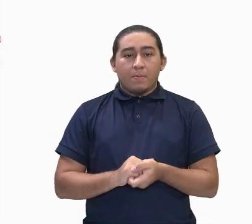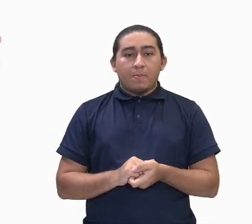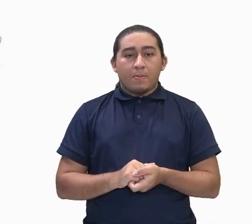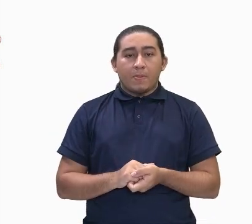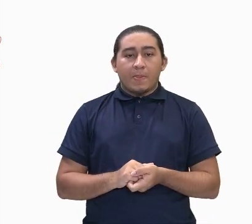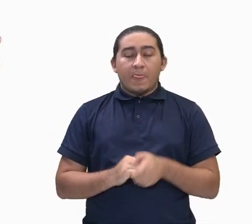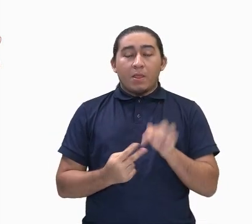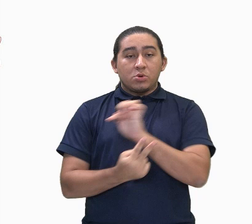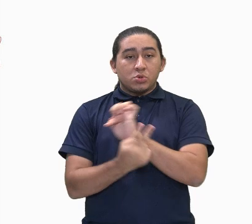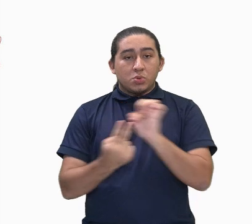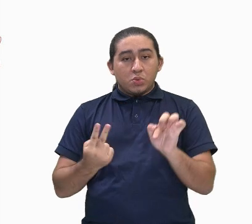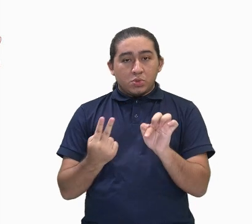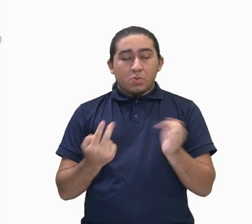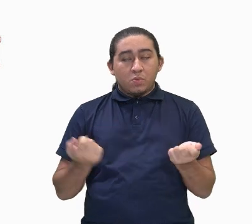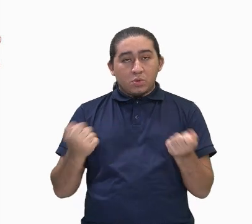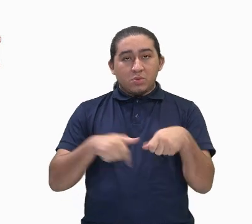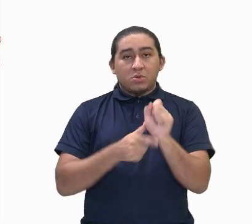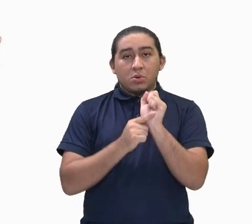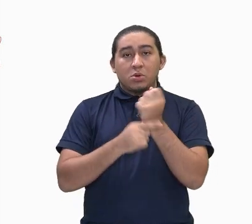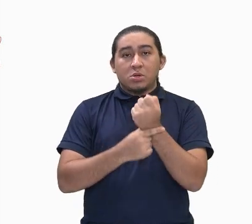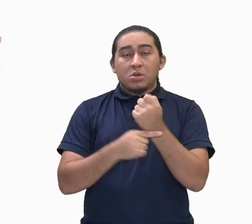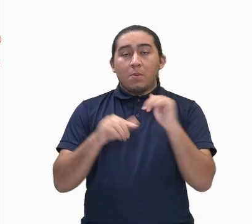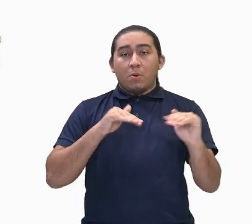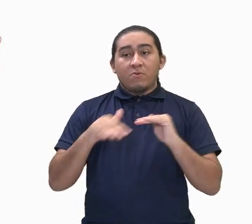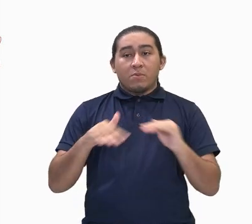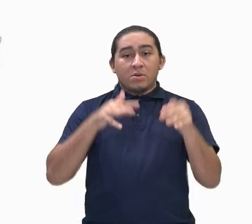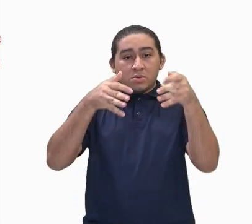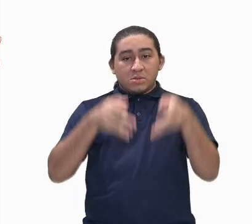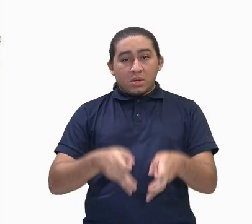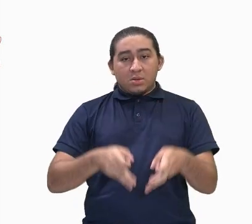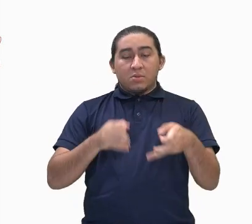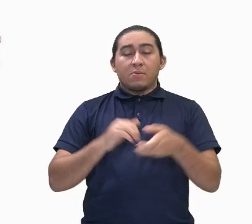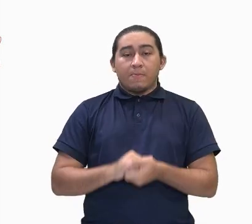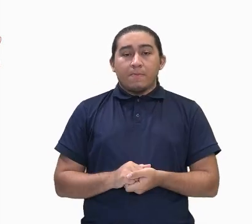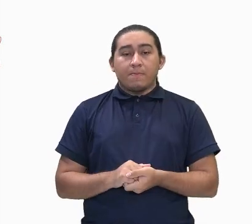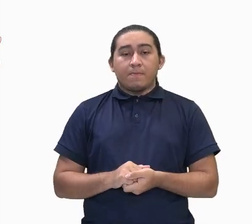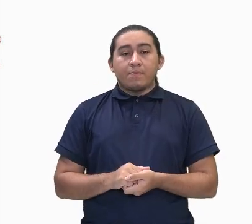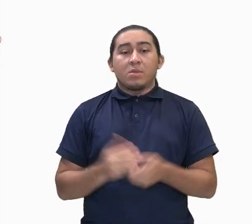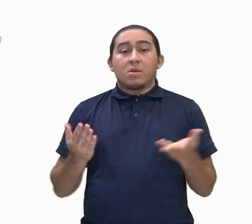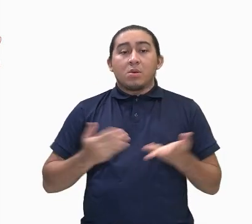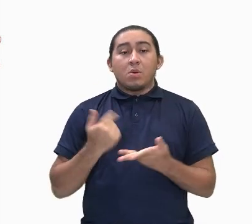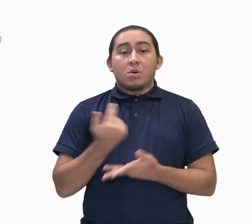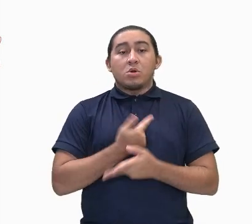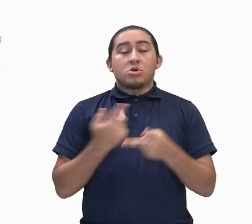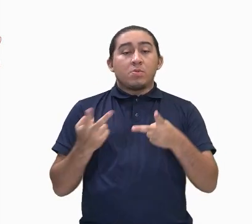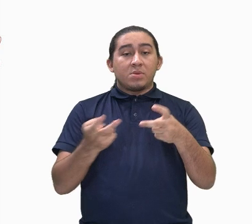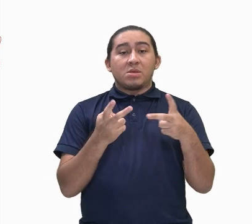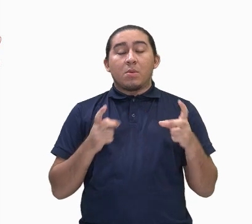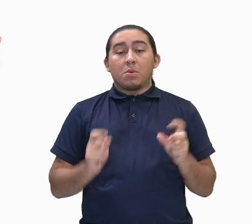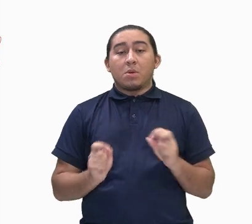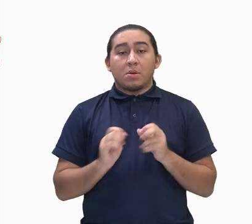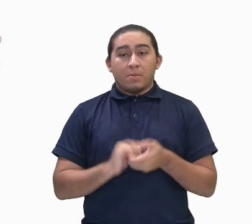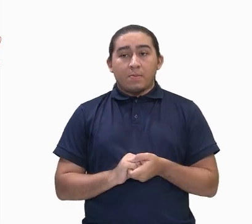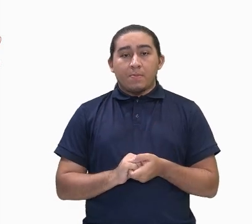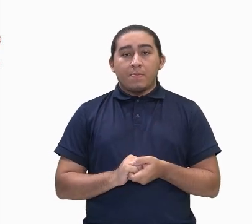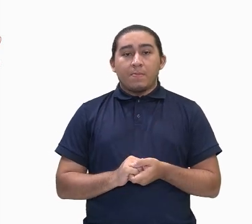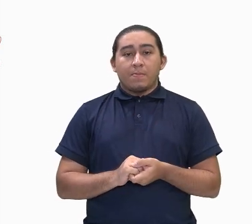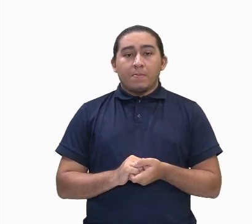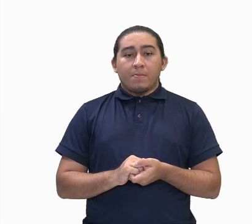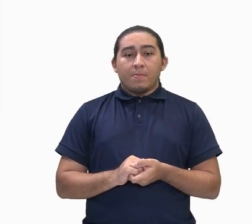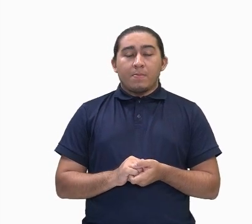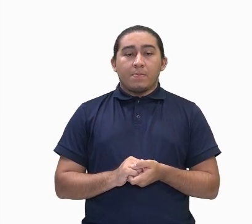a miosina, garantindo ali a movimentação desse tecido. Agora a gente vai observar o tecido muscular